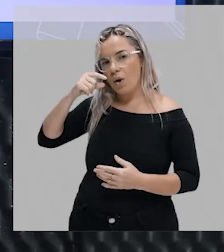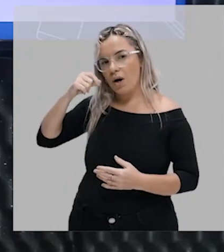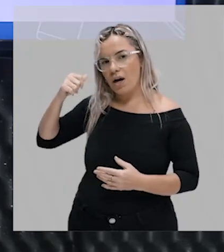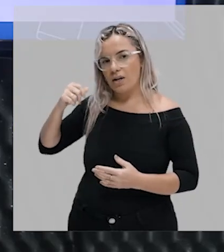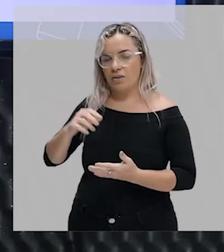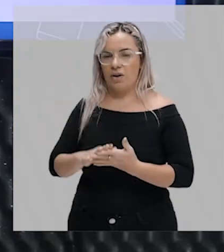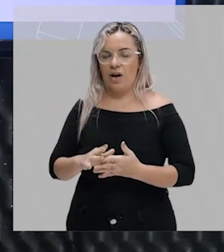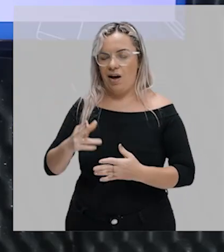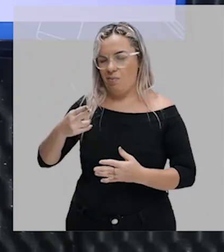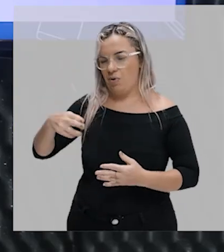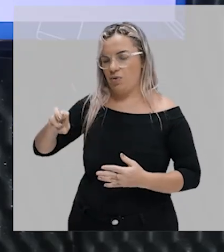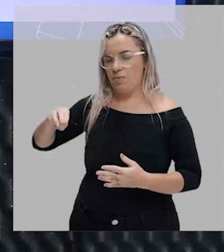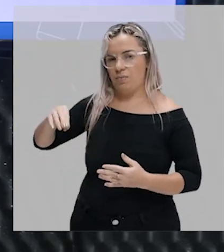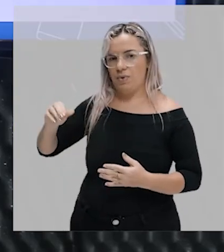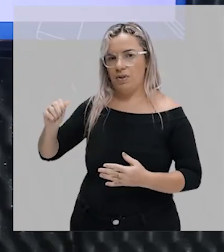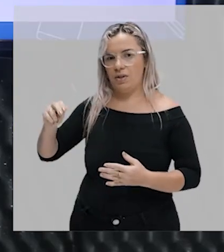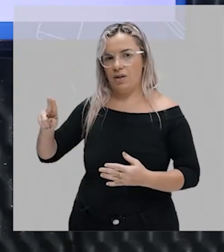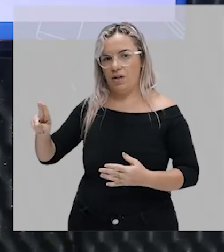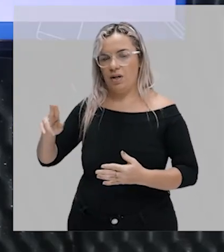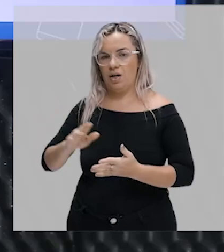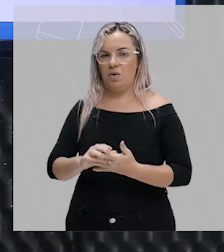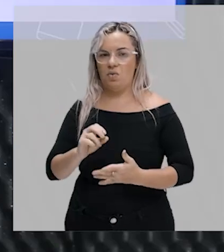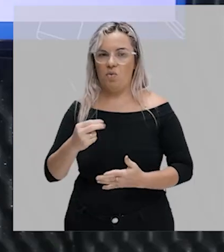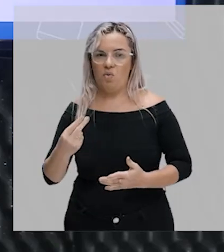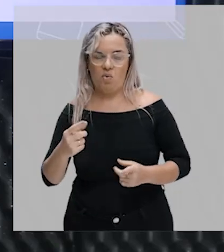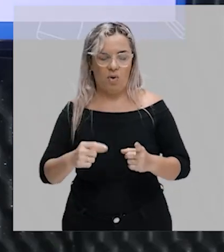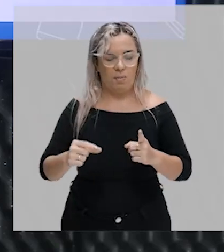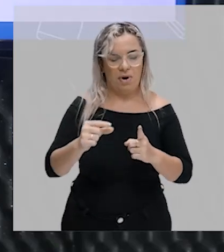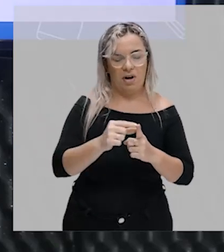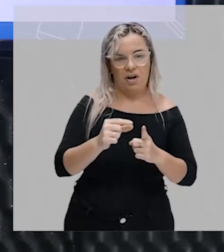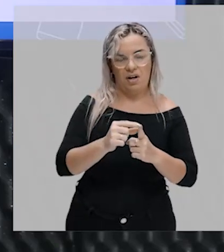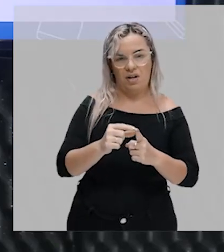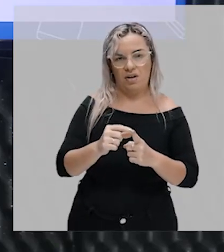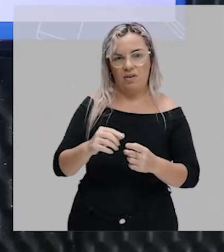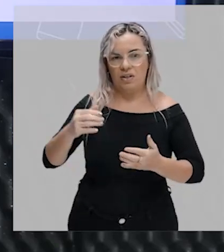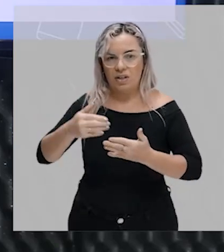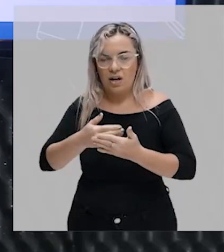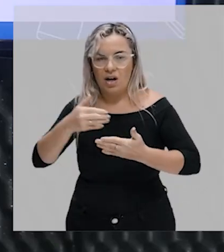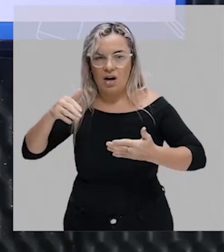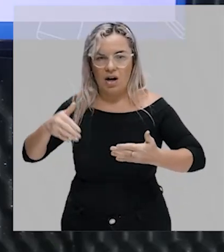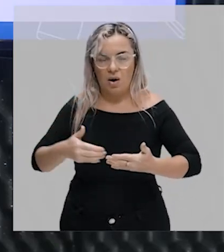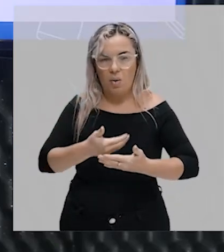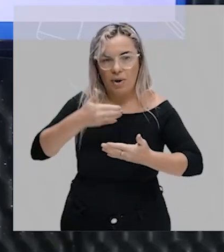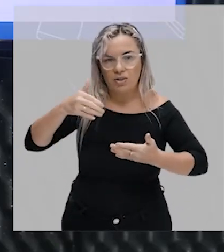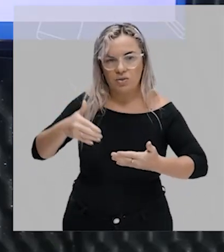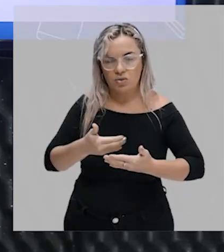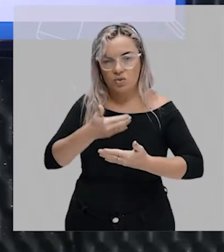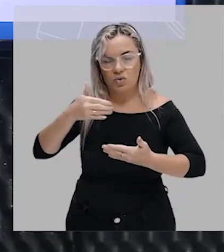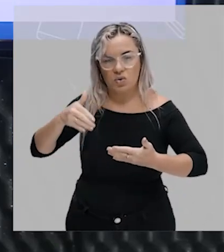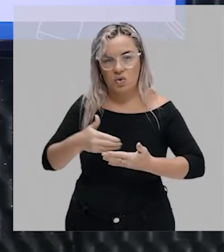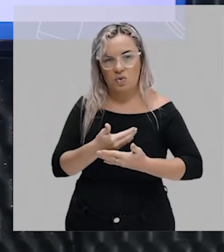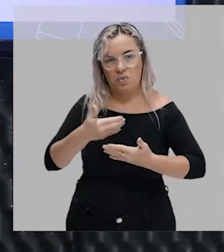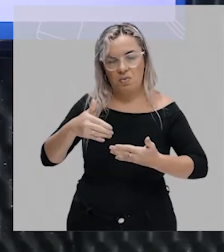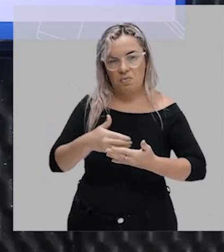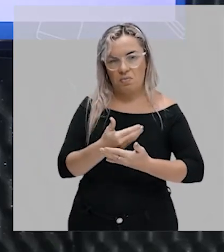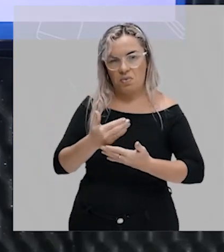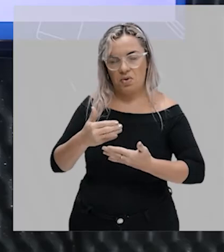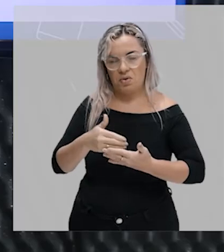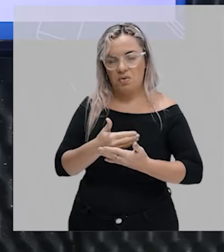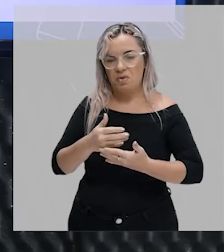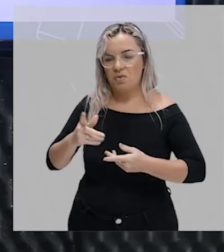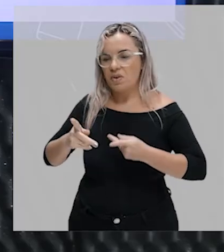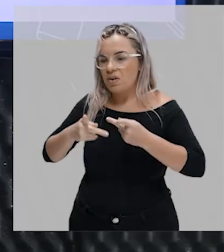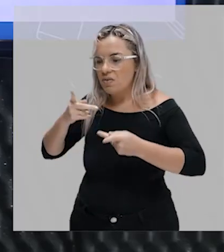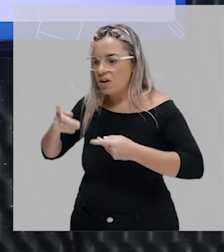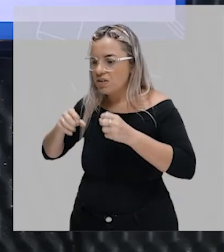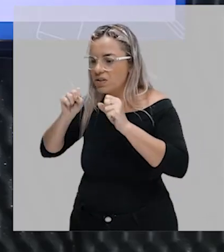lá, papinha. A comida, você dá uma sopa e chama a comida de nhame-nhame. Tá a hora do dotoso, aí a gente vai